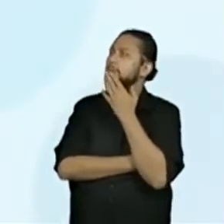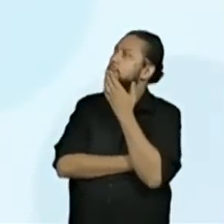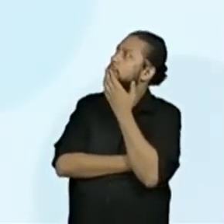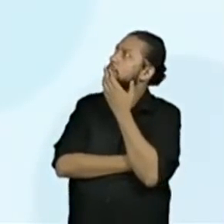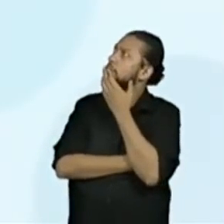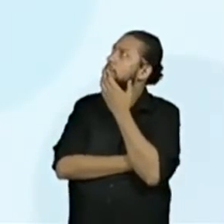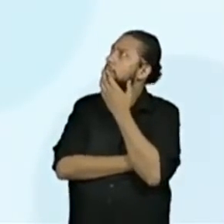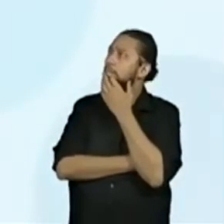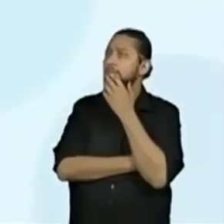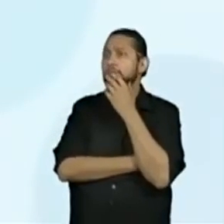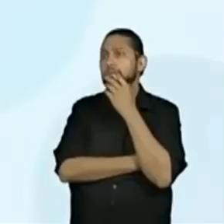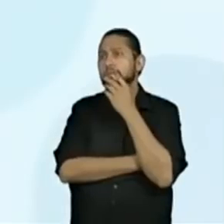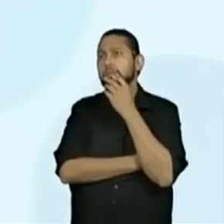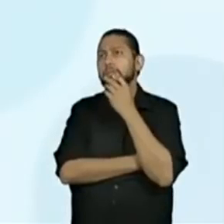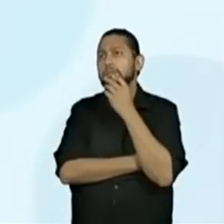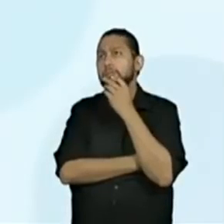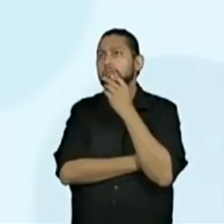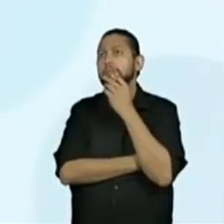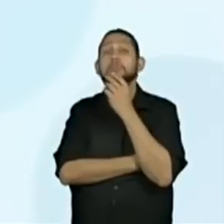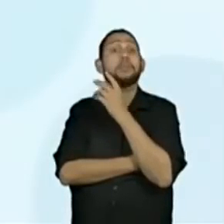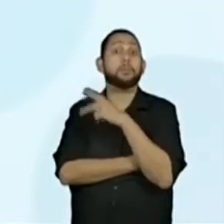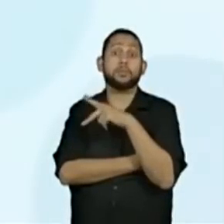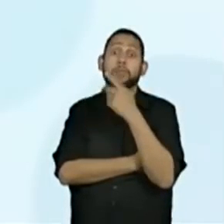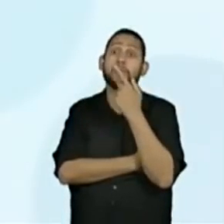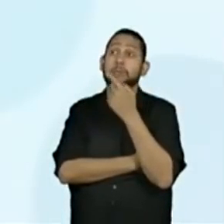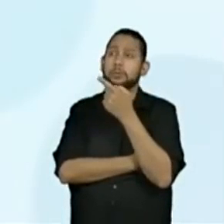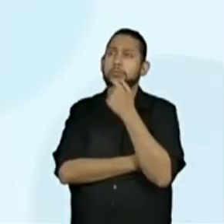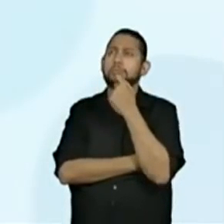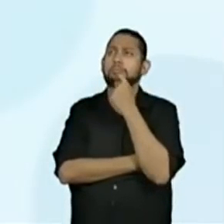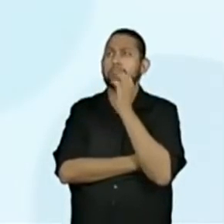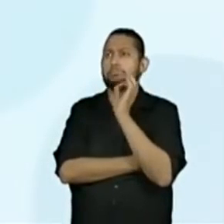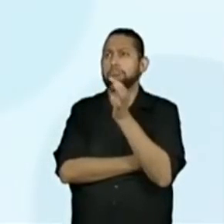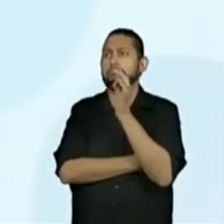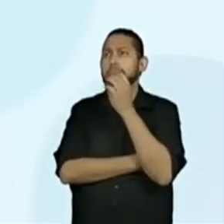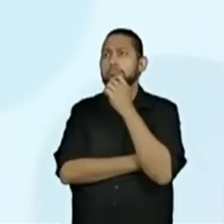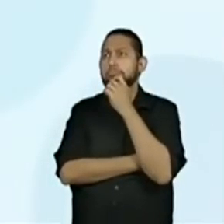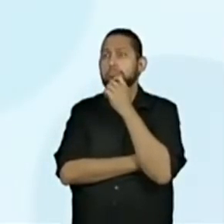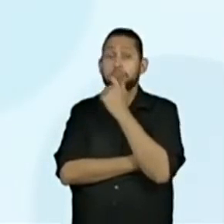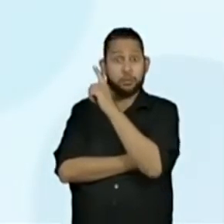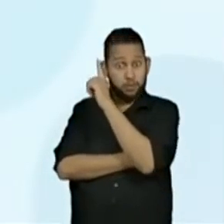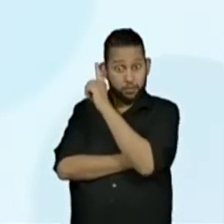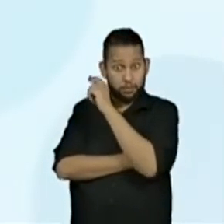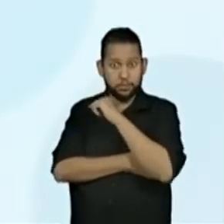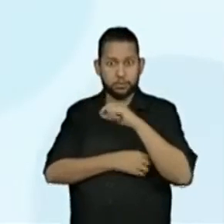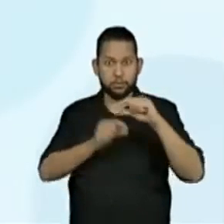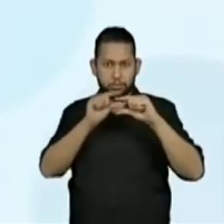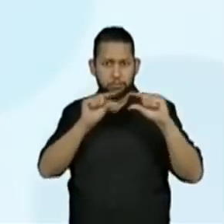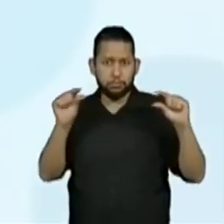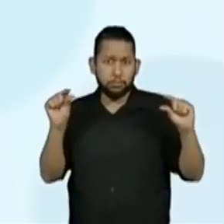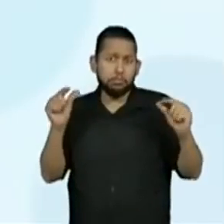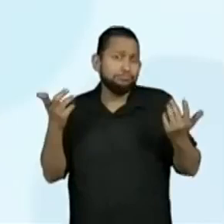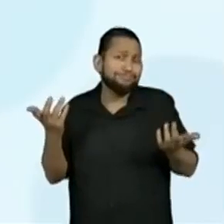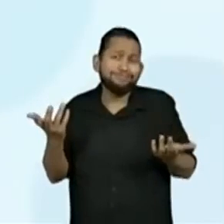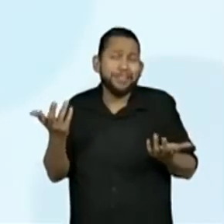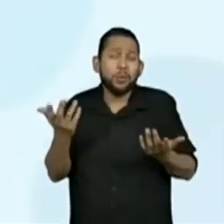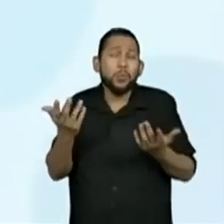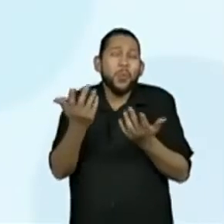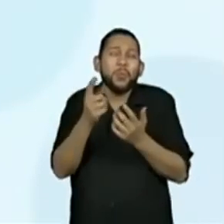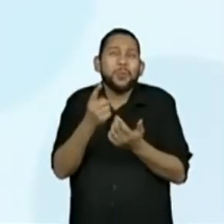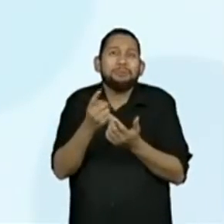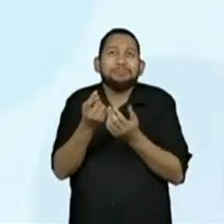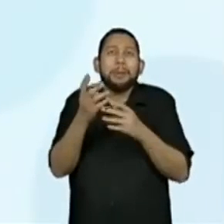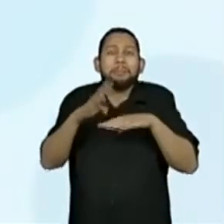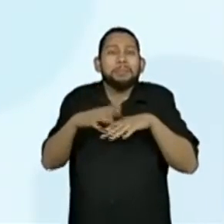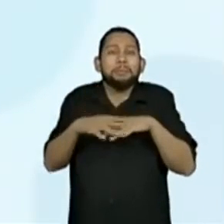é muito bem muito obrigada professora Estela e esse parágrafo ele não é tão